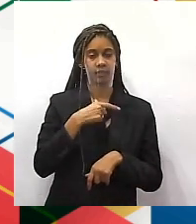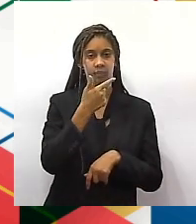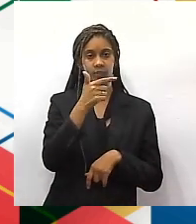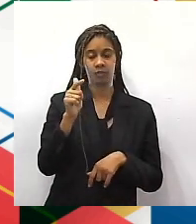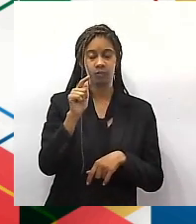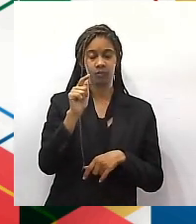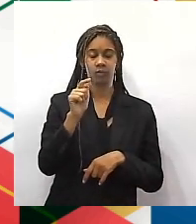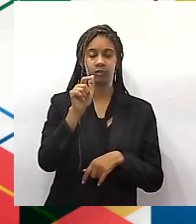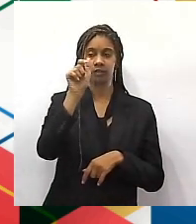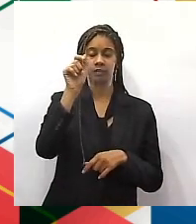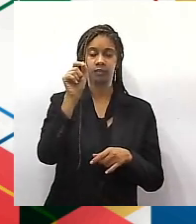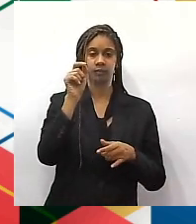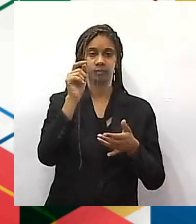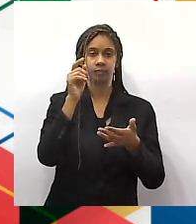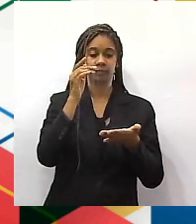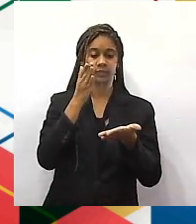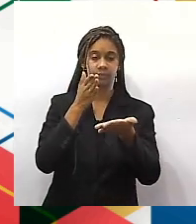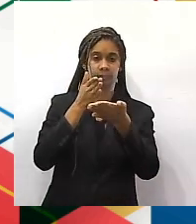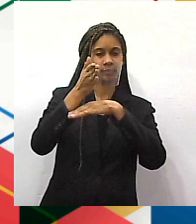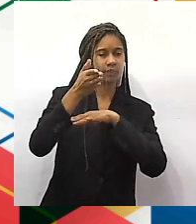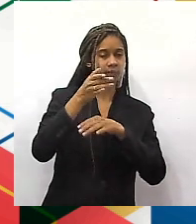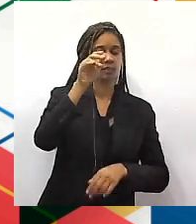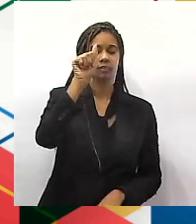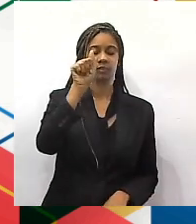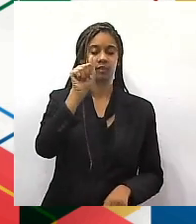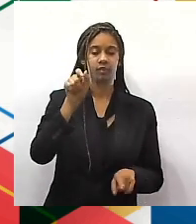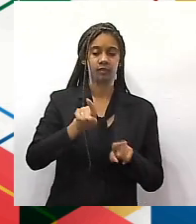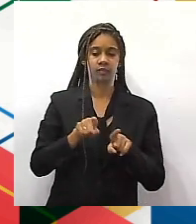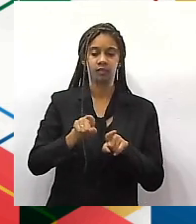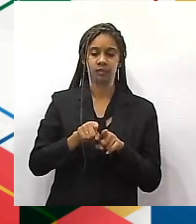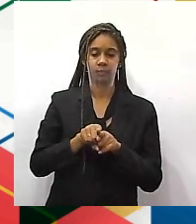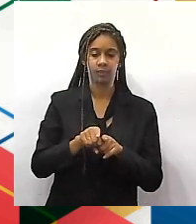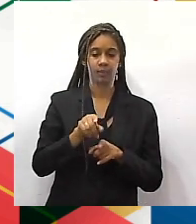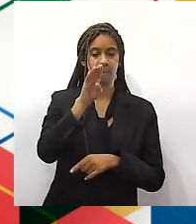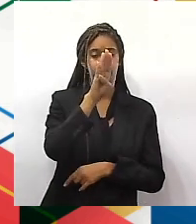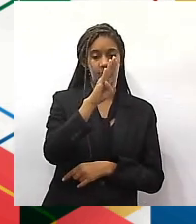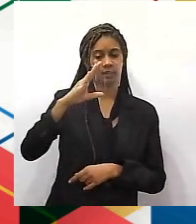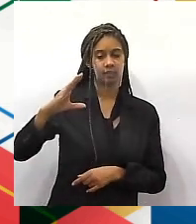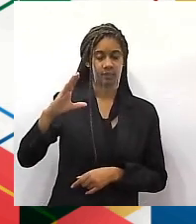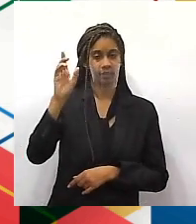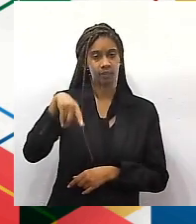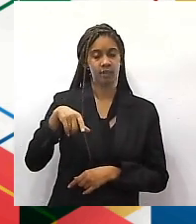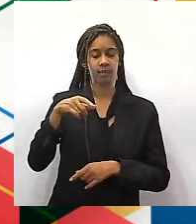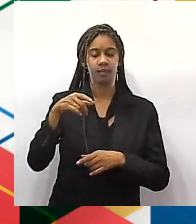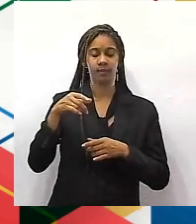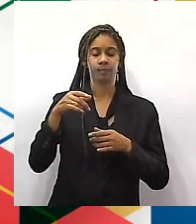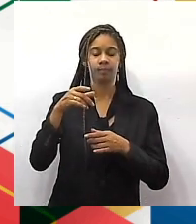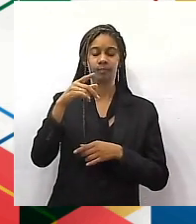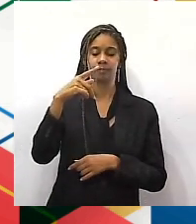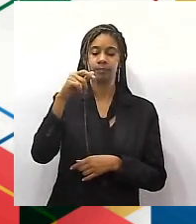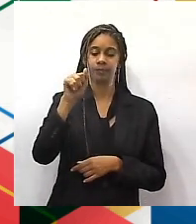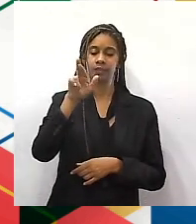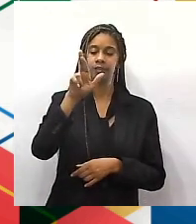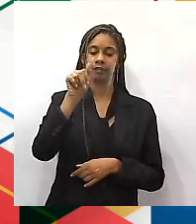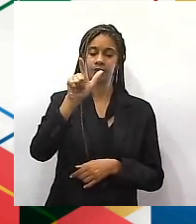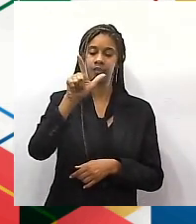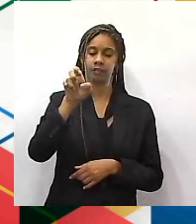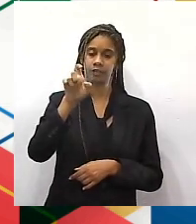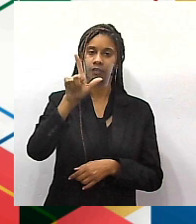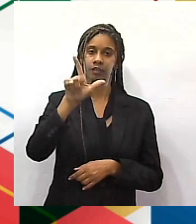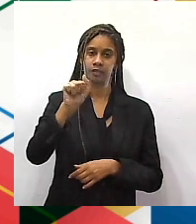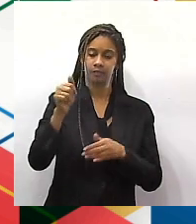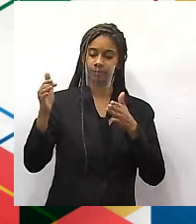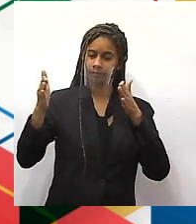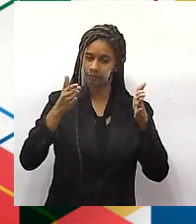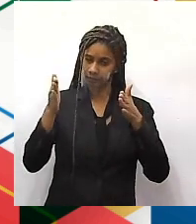ela é paralela à reta BC, então as três são paralelas. Isso aí é a transitividade. E aí você aplica o Teorema de